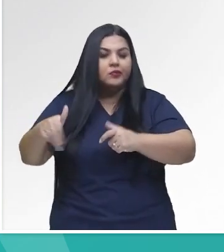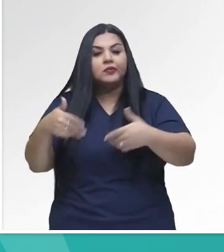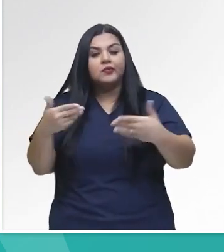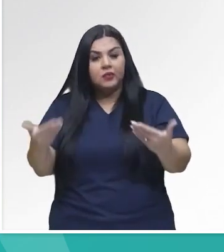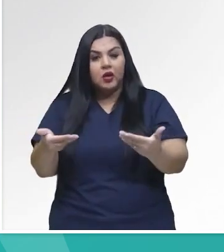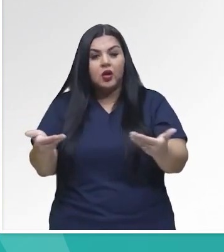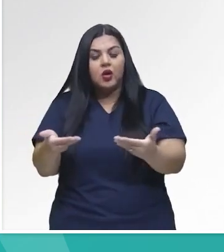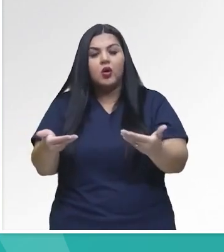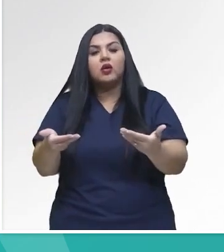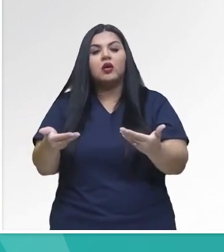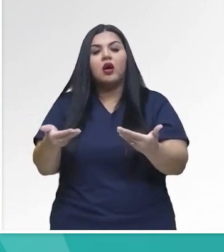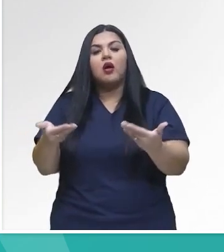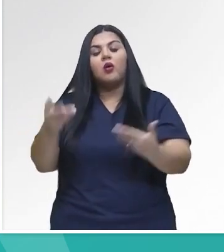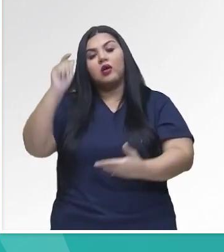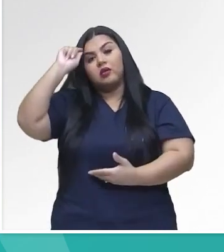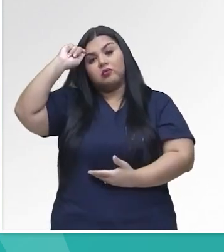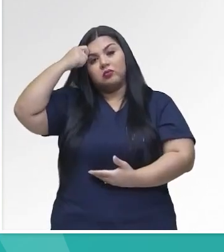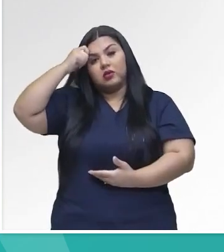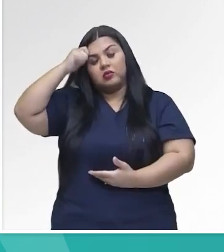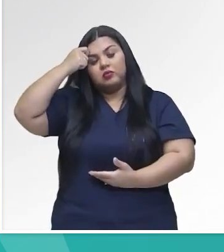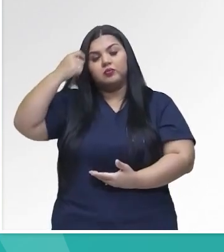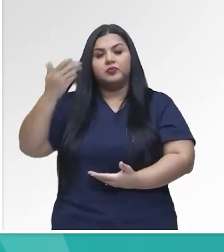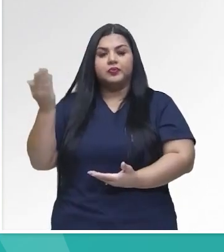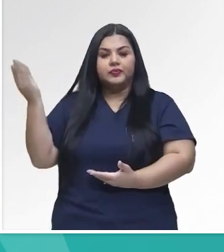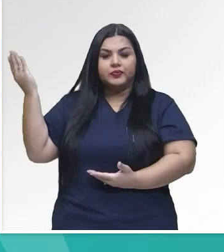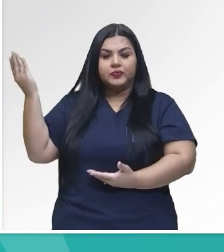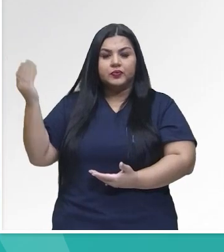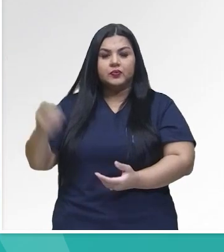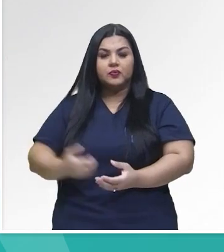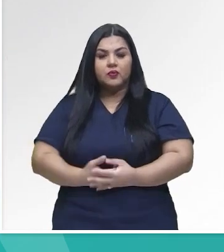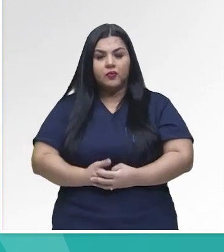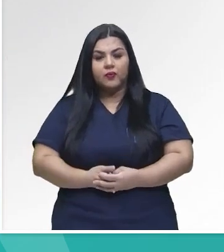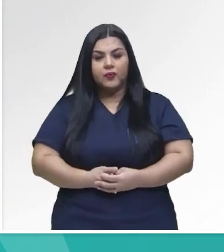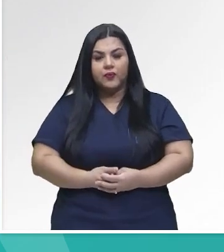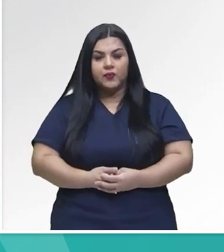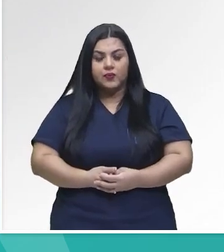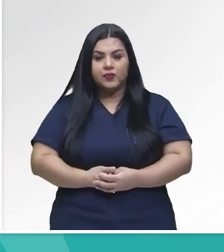o exército negro, né? Vamos à